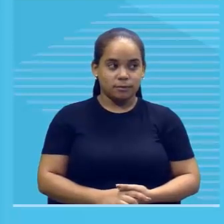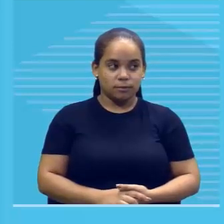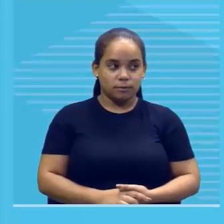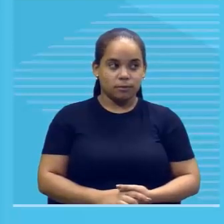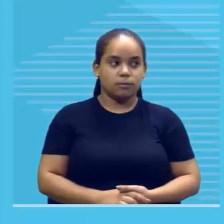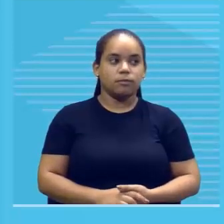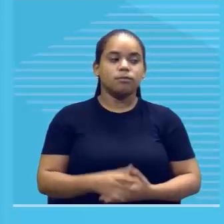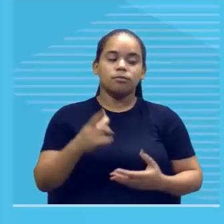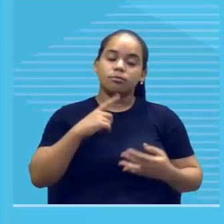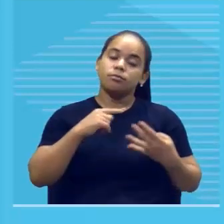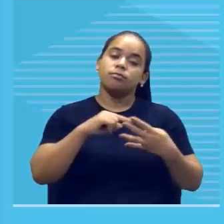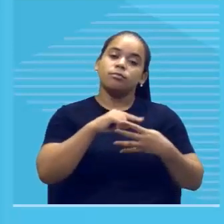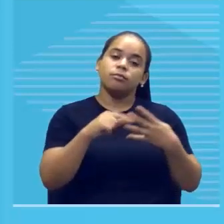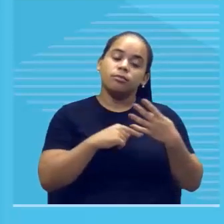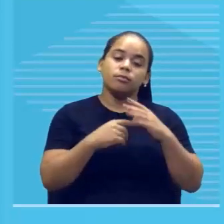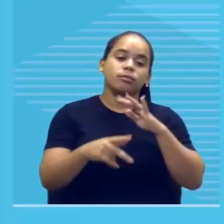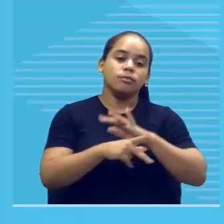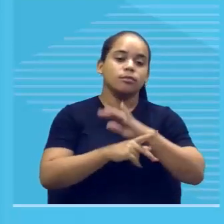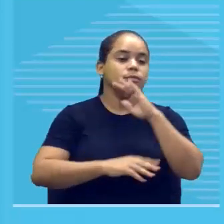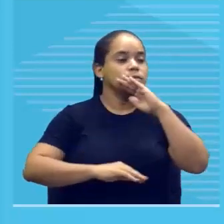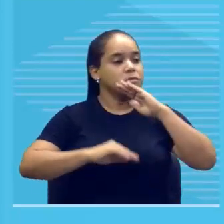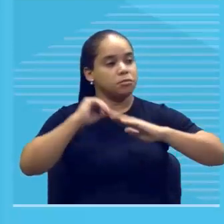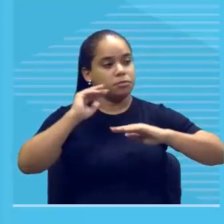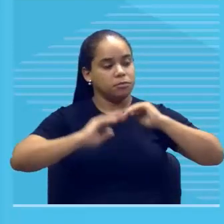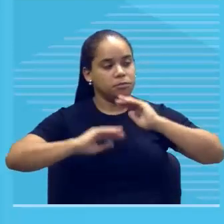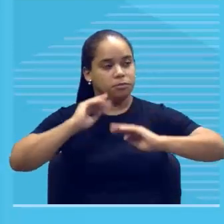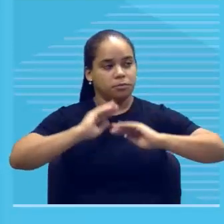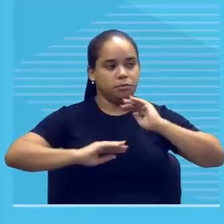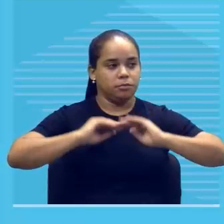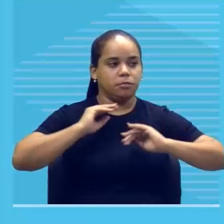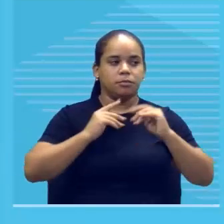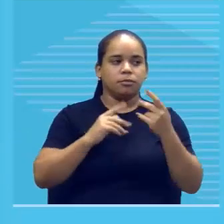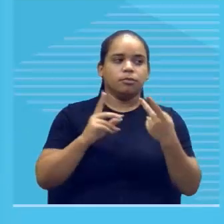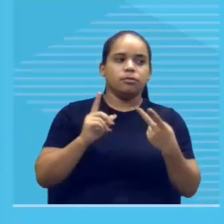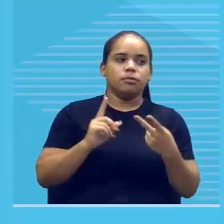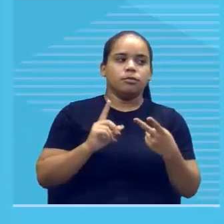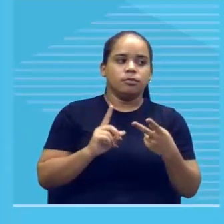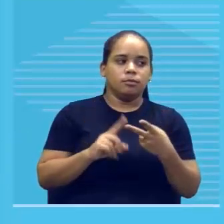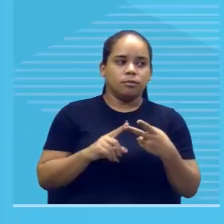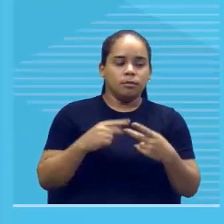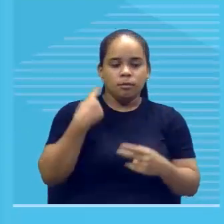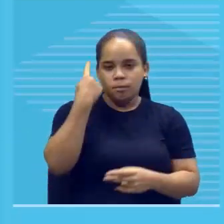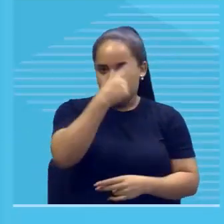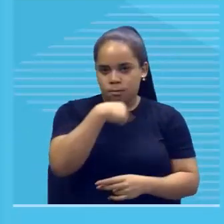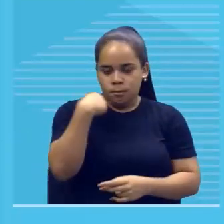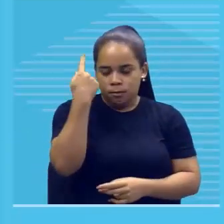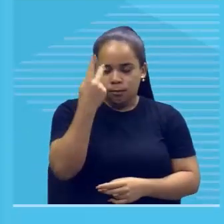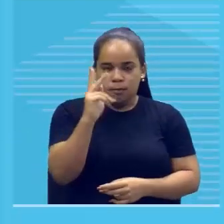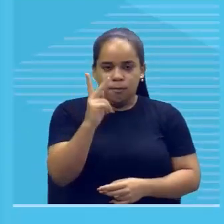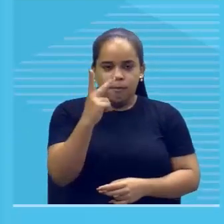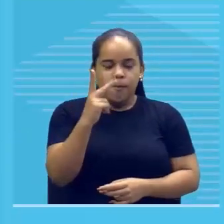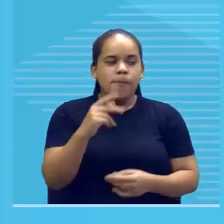nossas grandezas né Operários Vou Colocar assim ó ó que horas